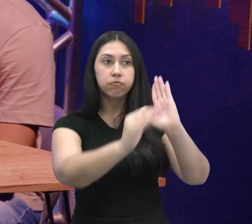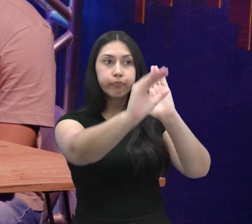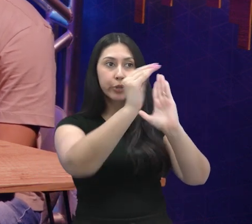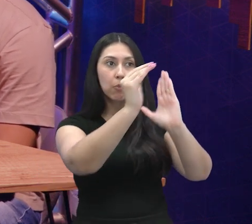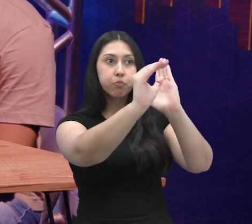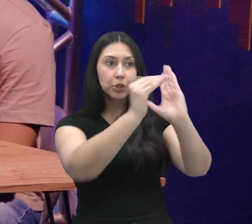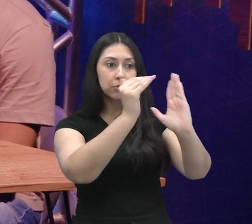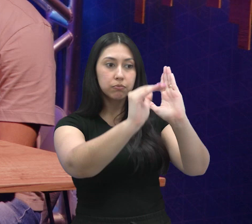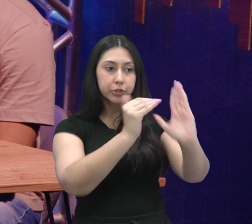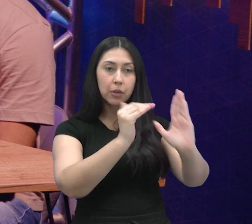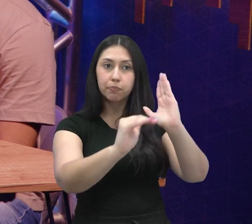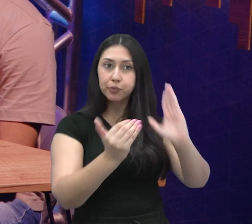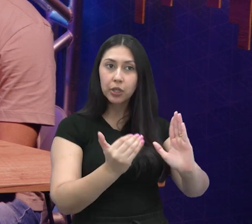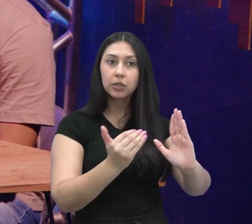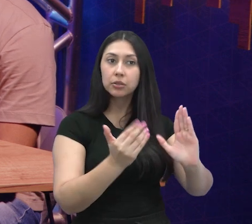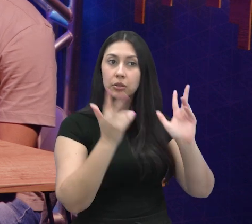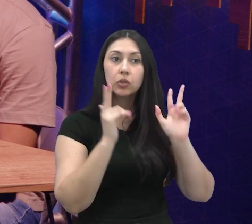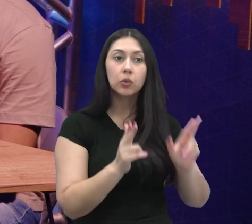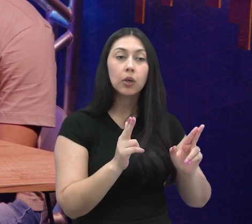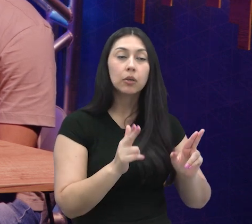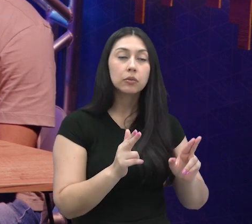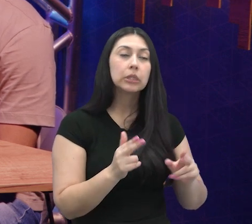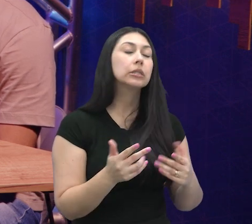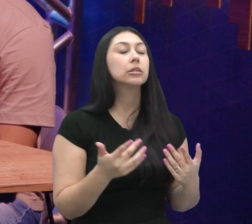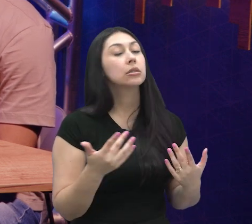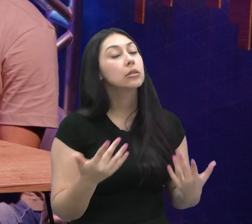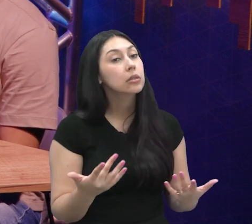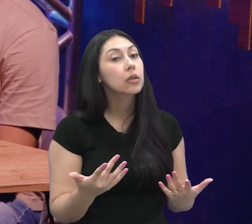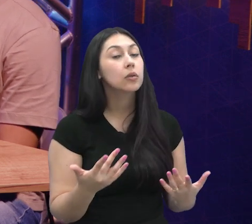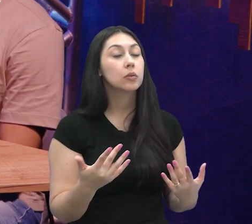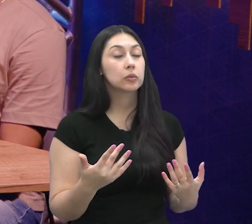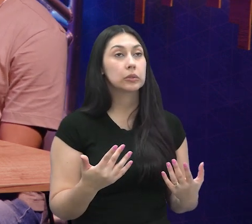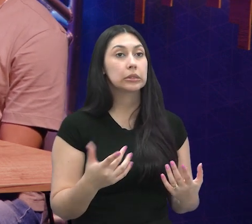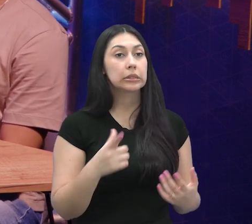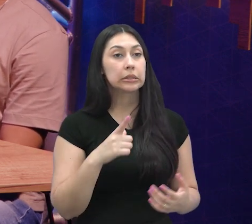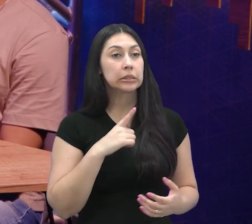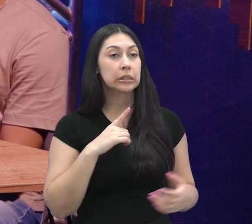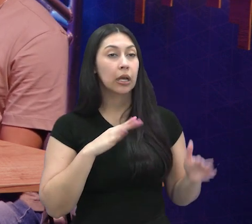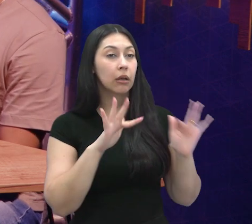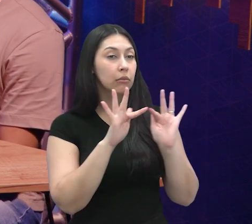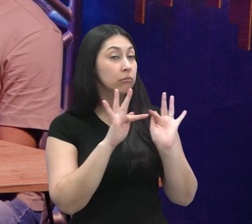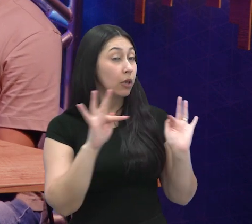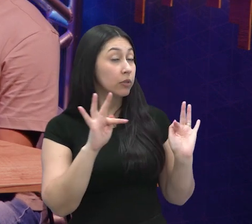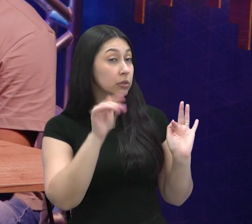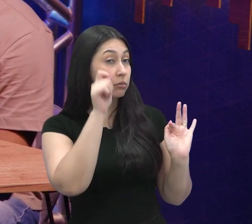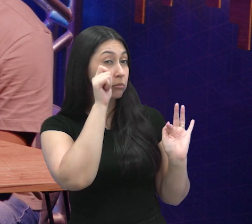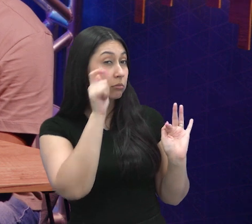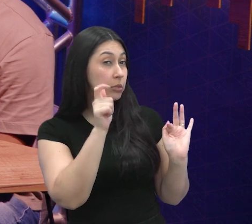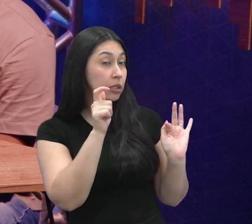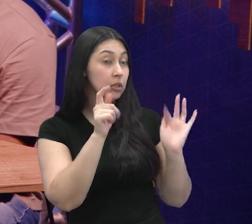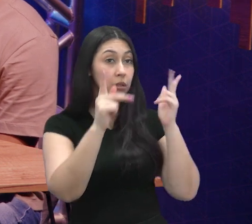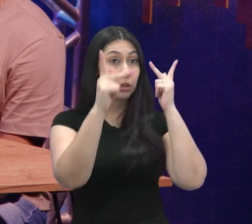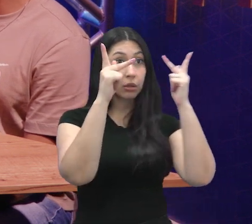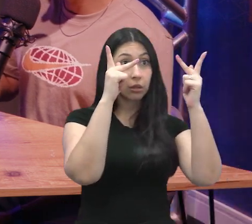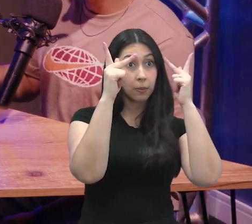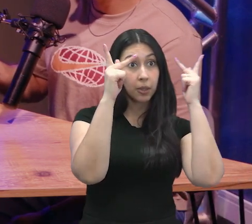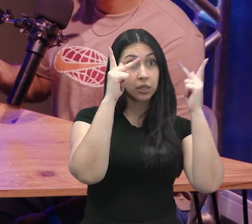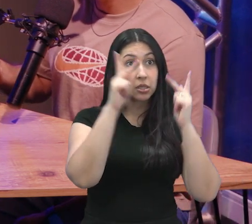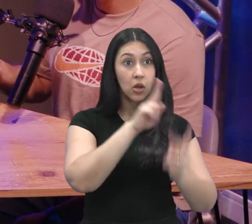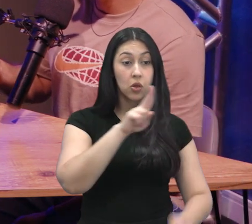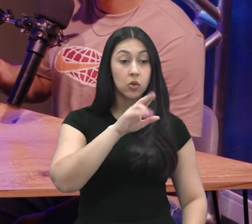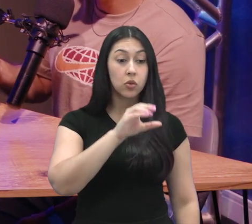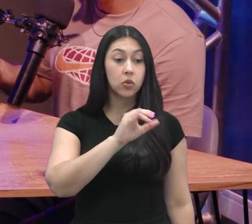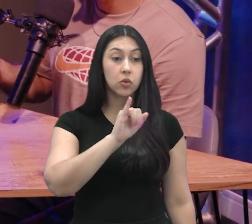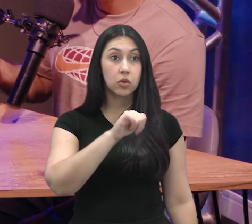mais ele vai entregar aquele tipo de conteúdo, né? Então a gente tem até aqui uma frase interessante da psiquiatra Cíntia